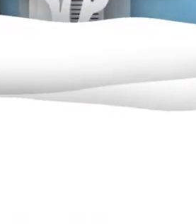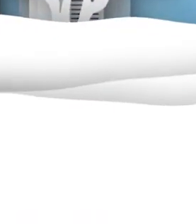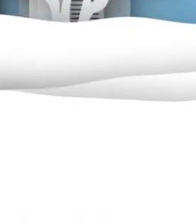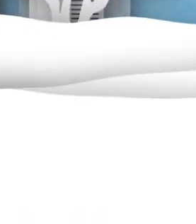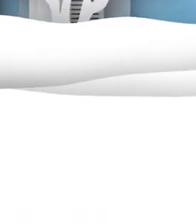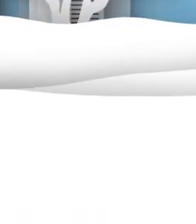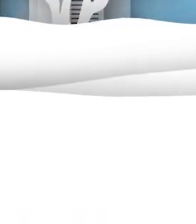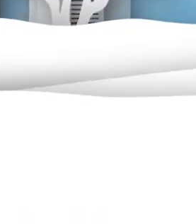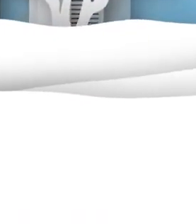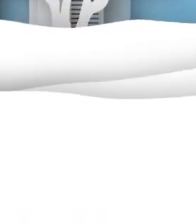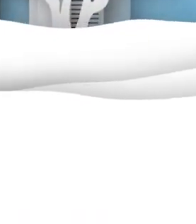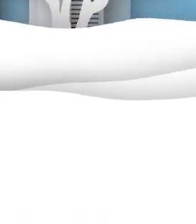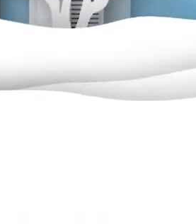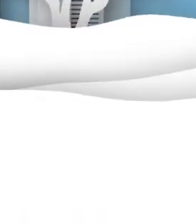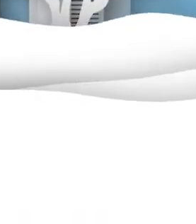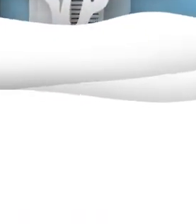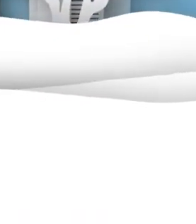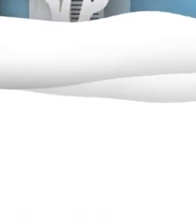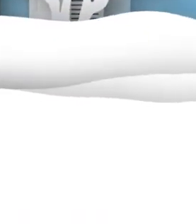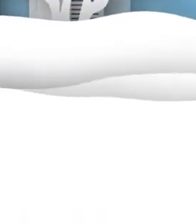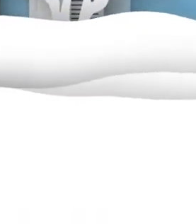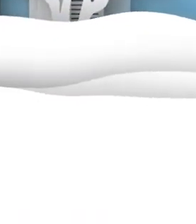E aí